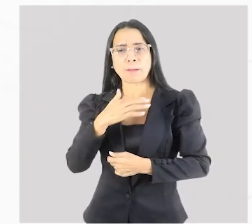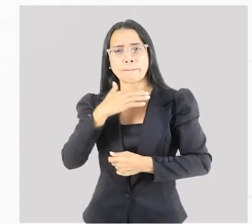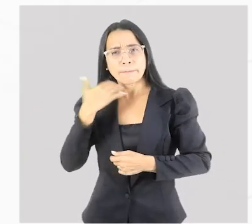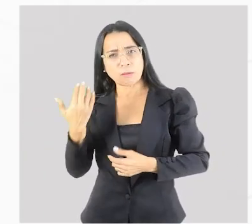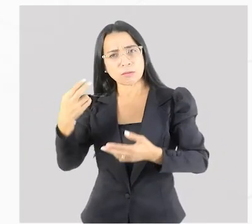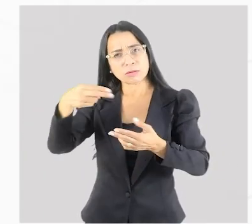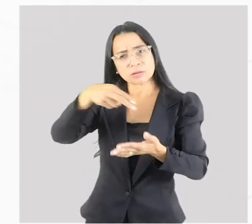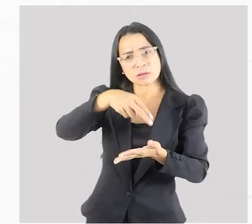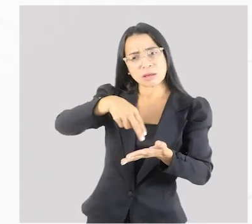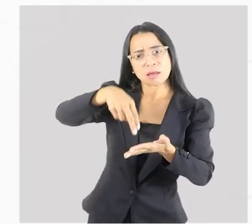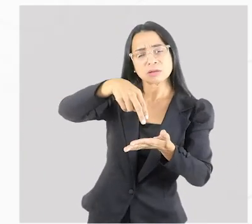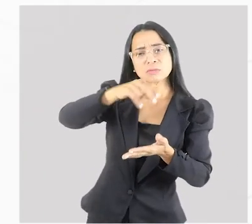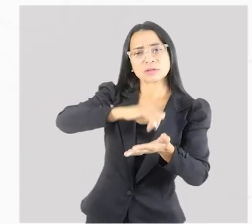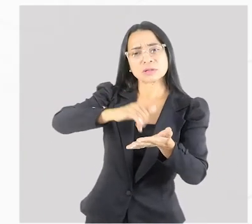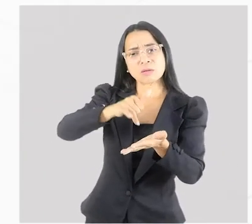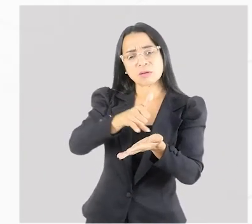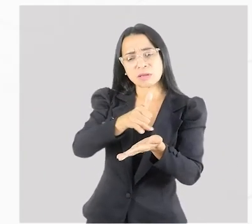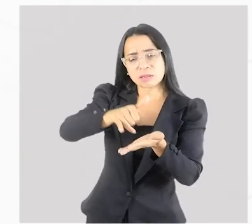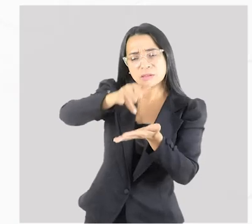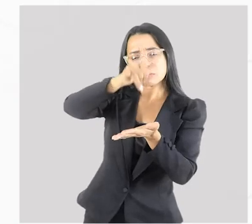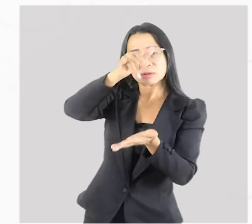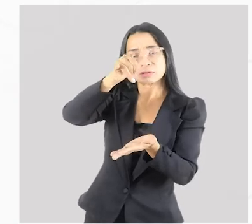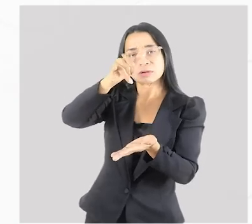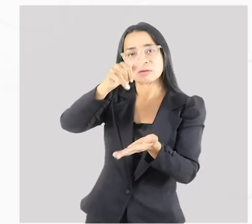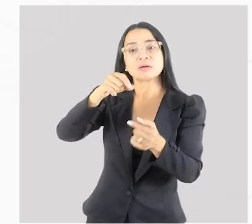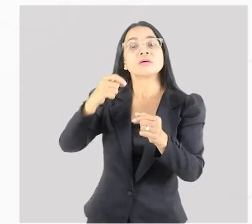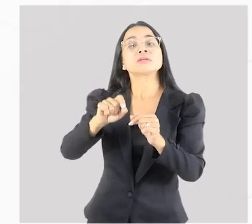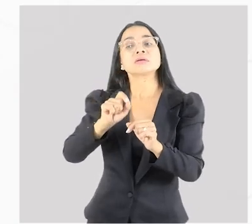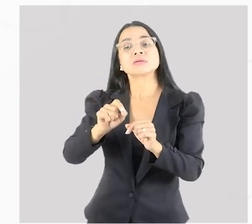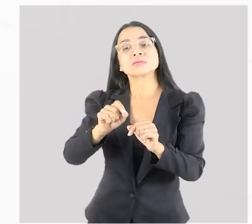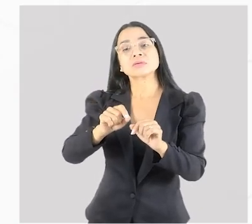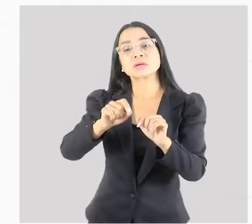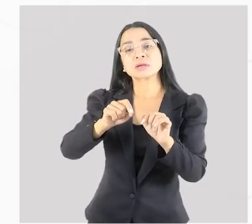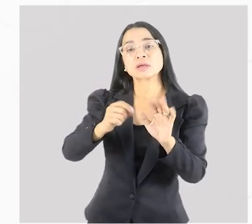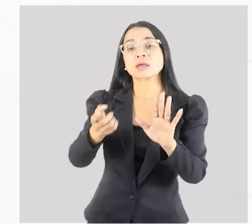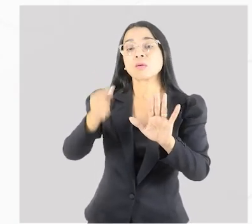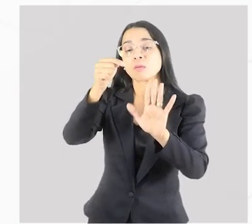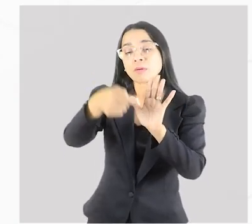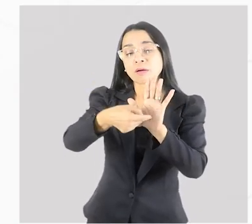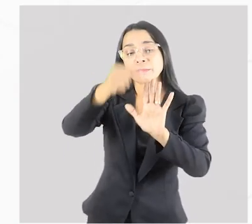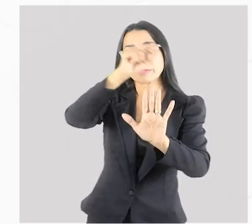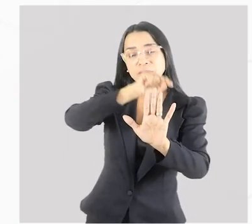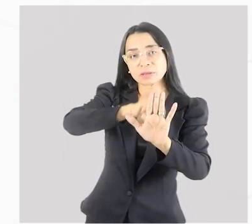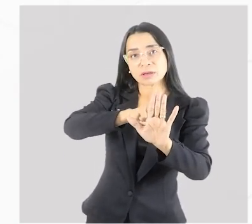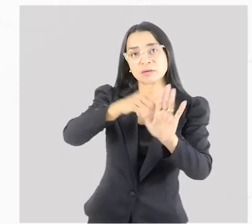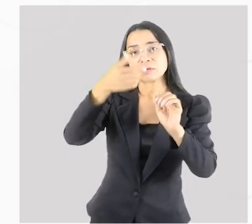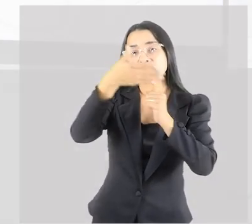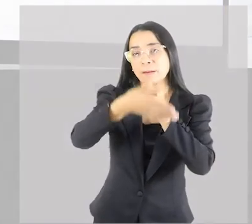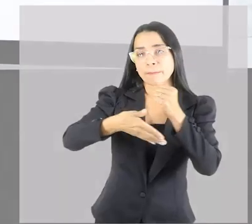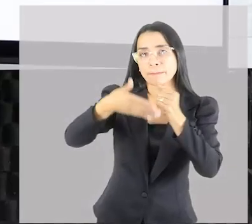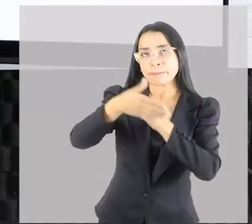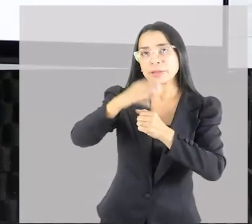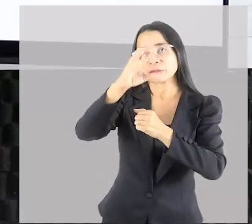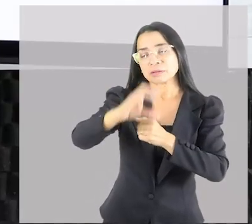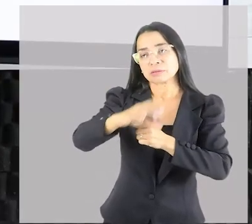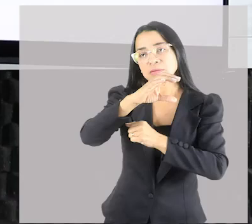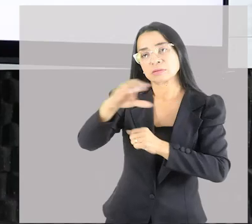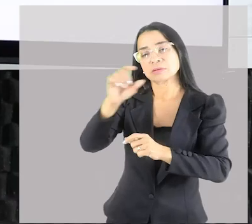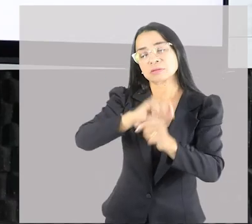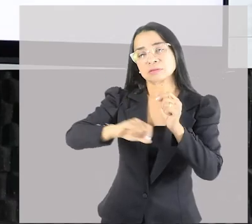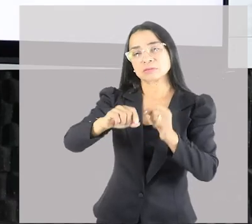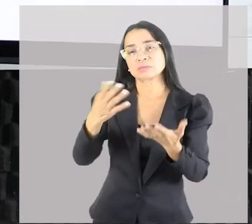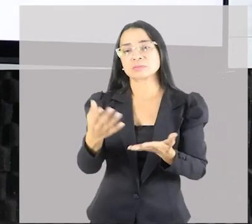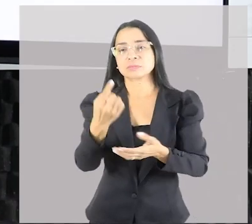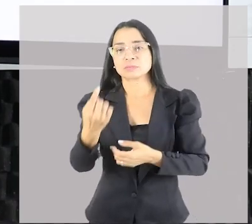ressurreição, então a gente tem uma metáfora literalmente baseada no conceito do cristianismo, morte e ressurreição. E